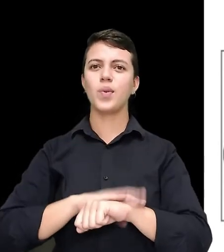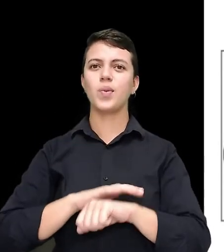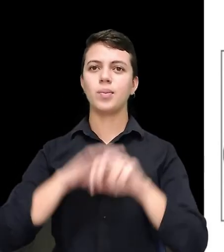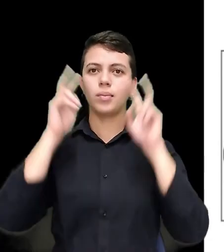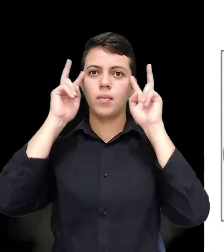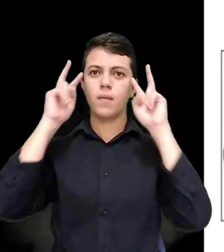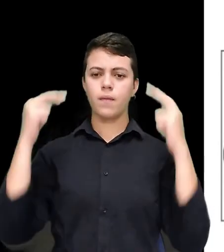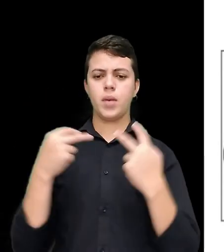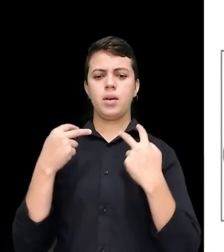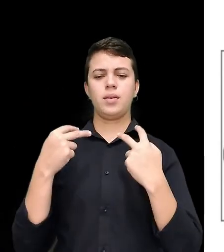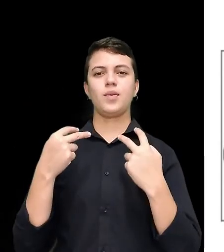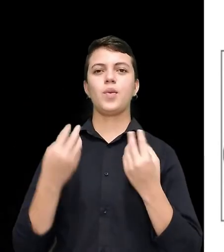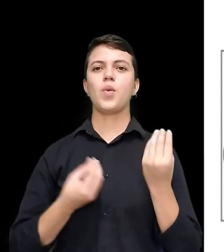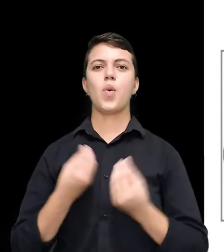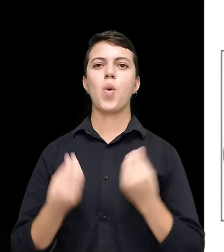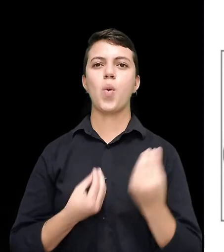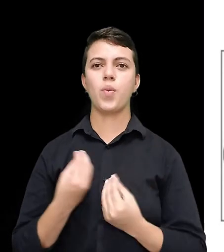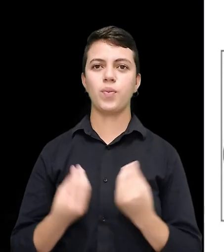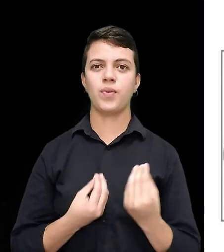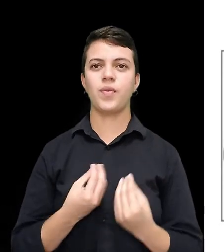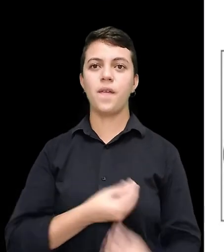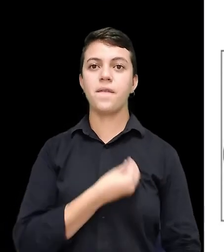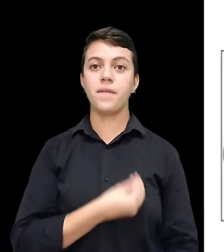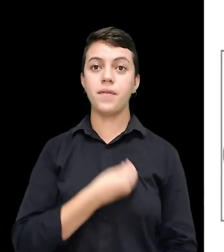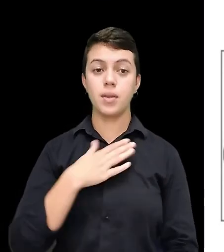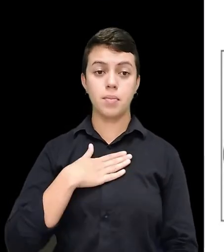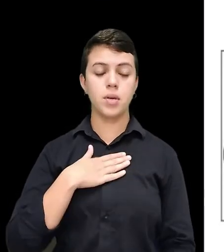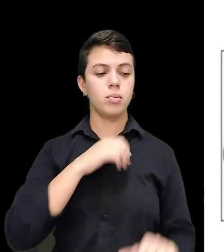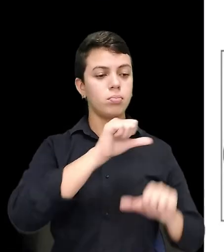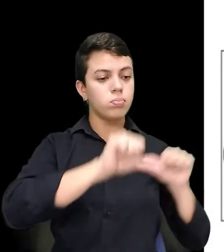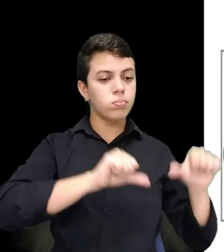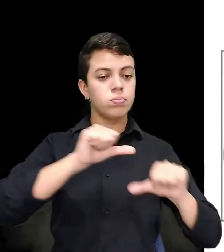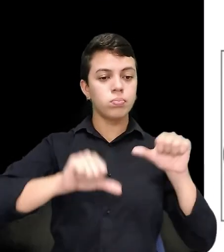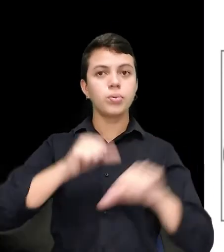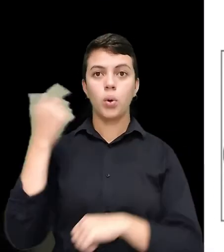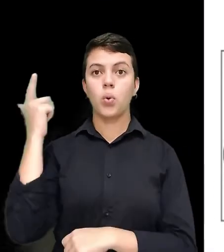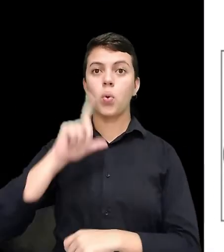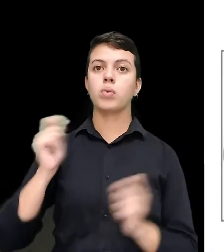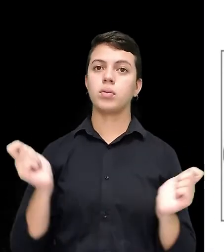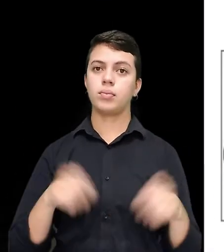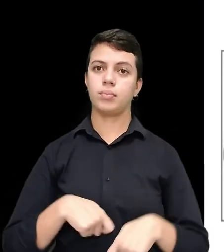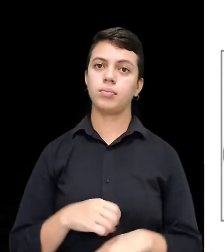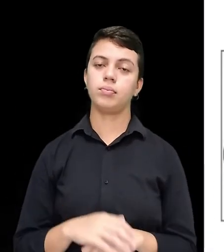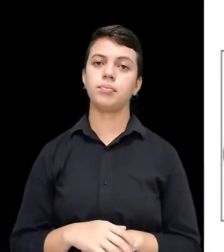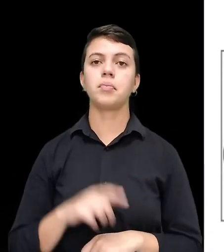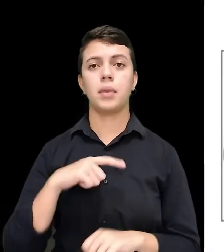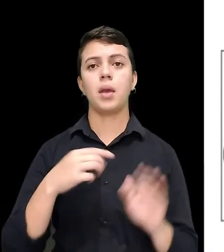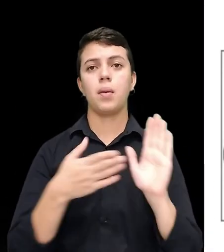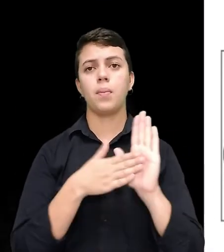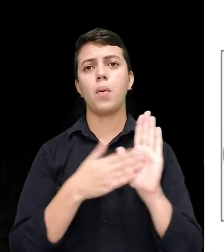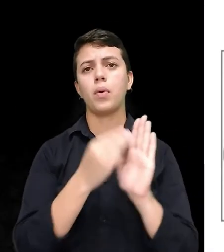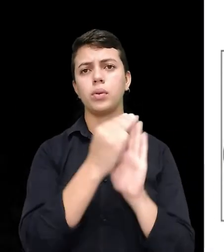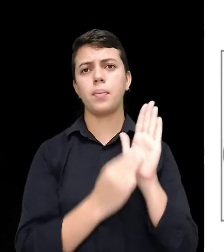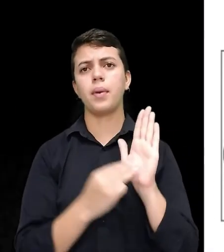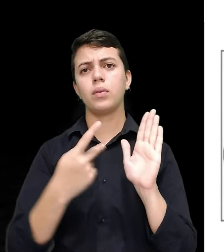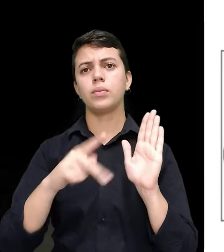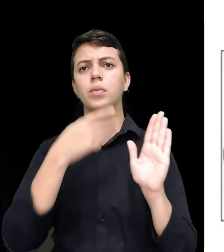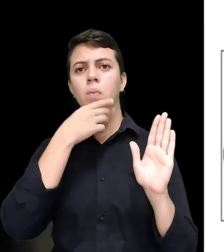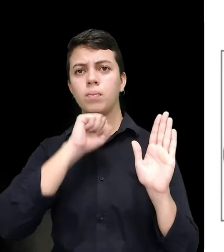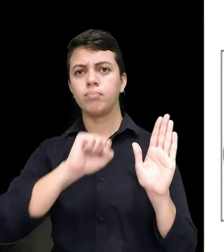a minha vida, né, de uma forma aí mais de posicionamento social,